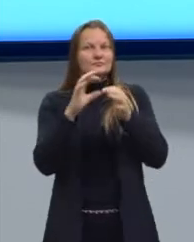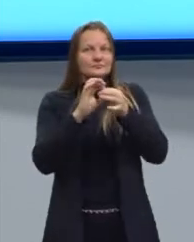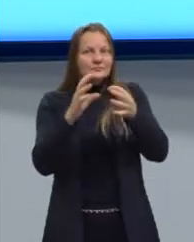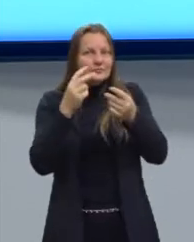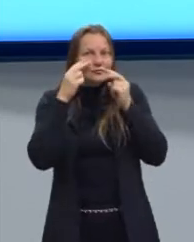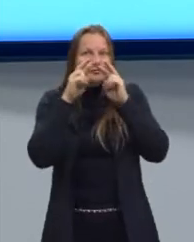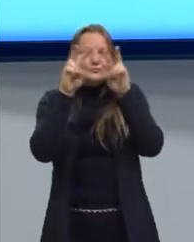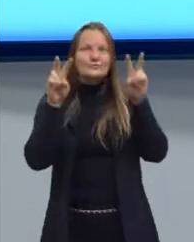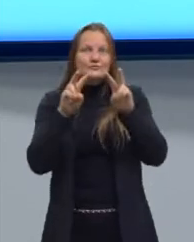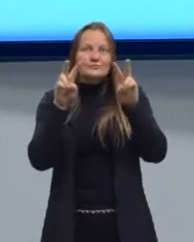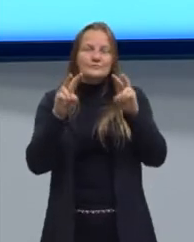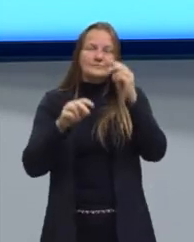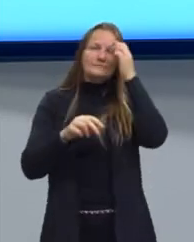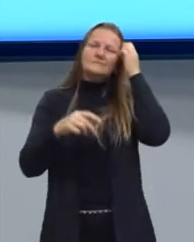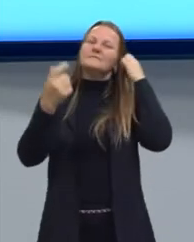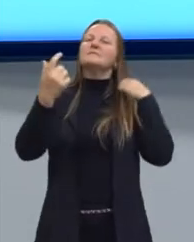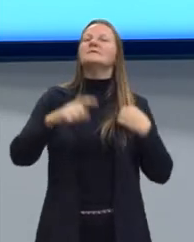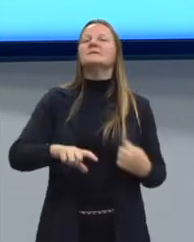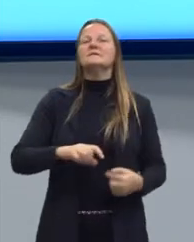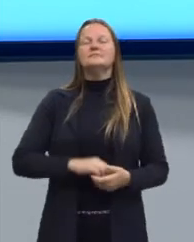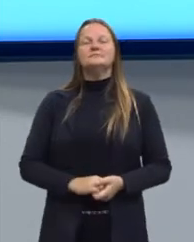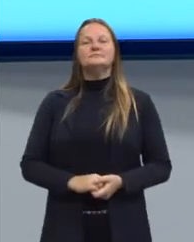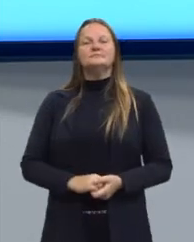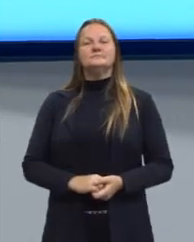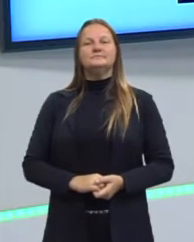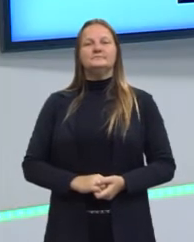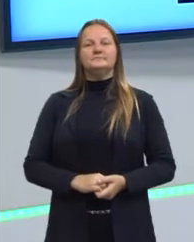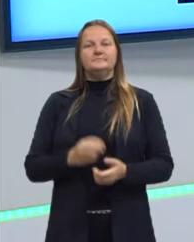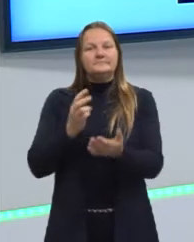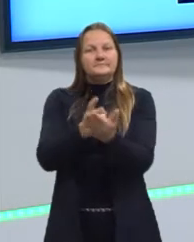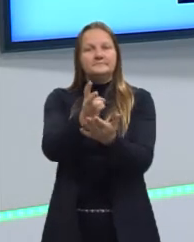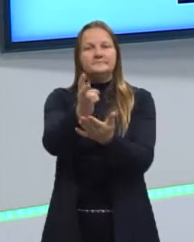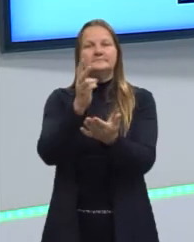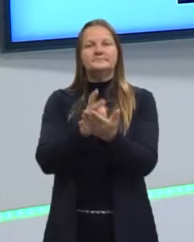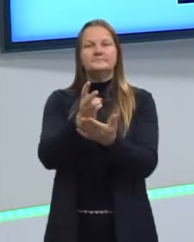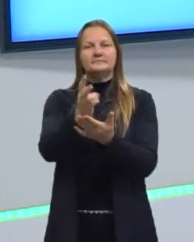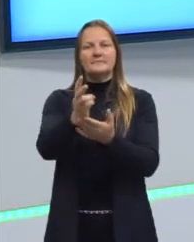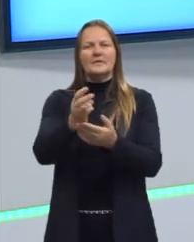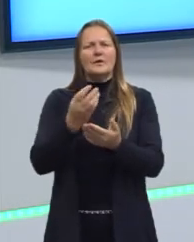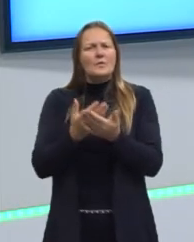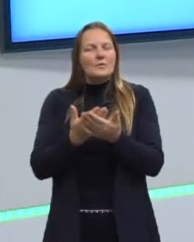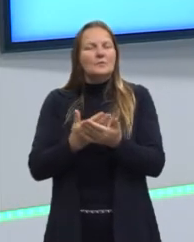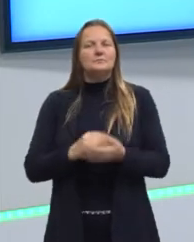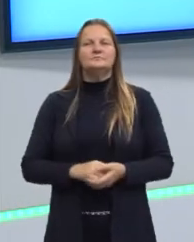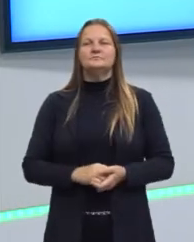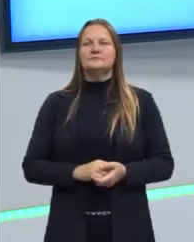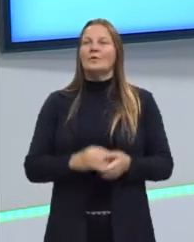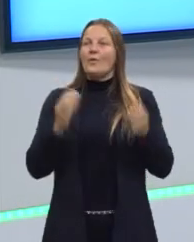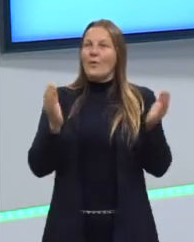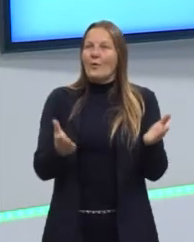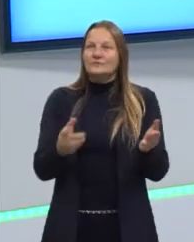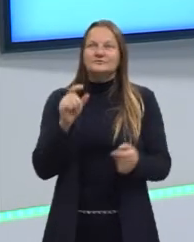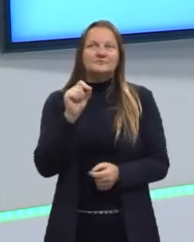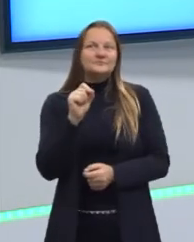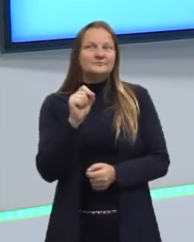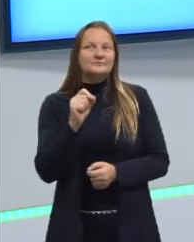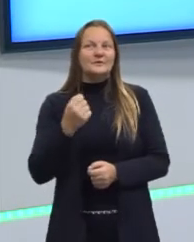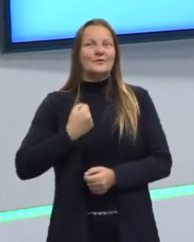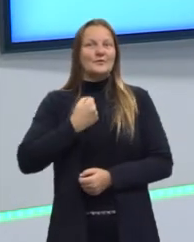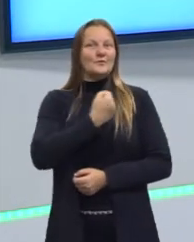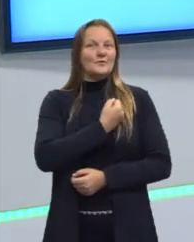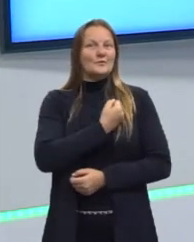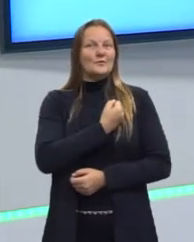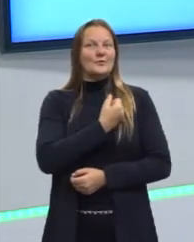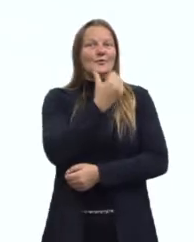vocês assistirem novamente Então vamos dar continuidade aí nas nossas aulas hoje nós vamos para nossa aula de